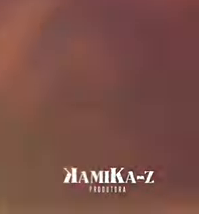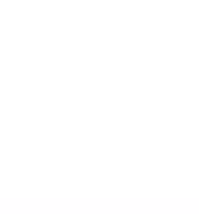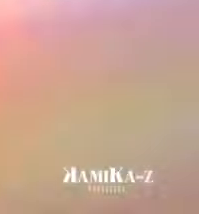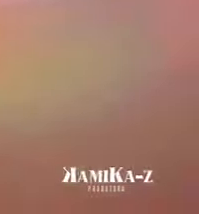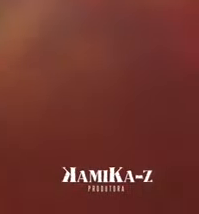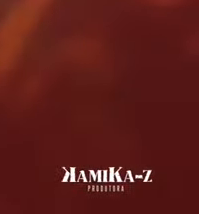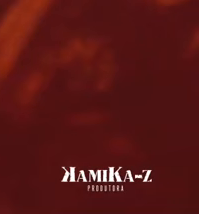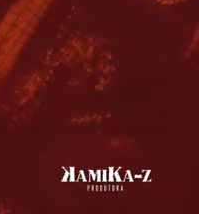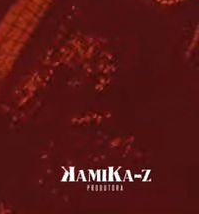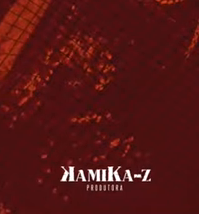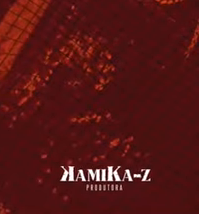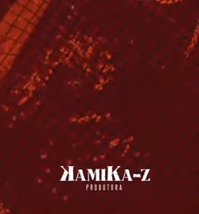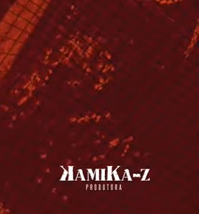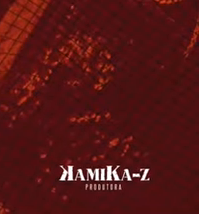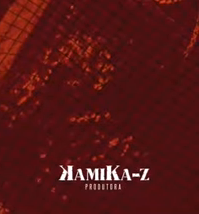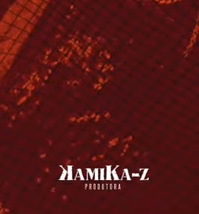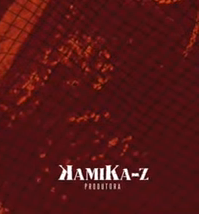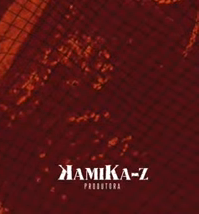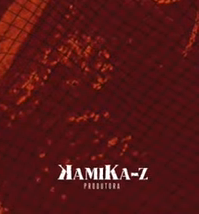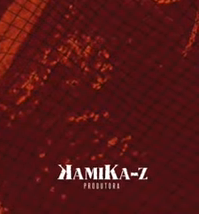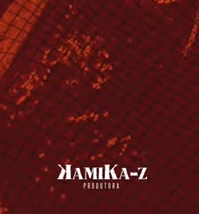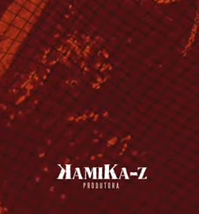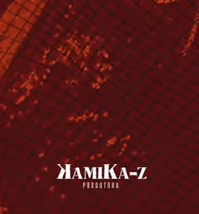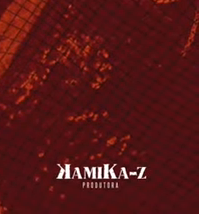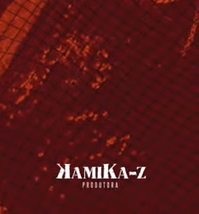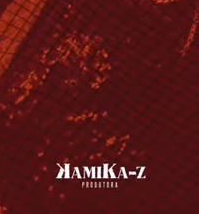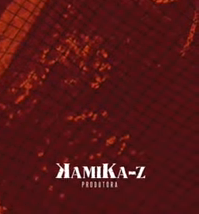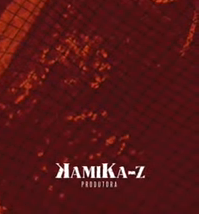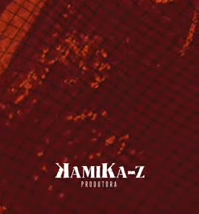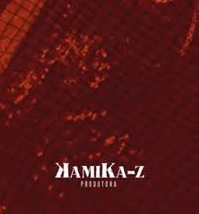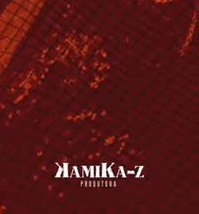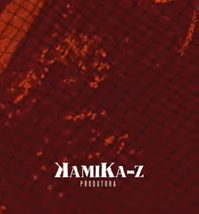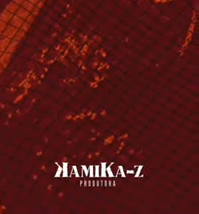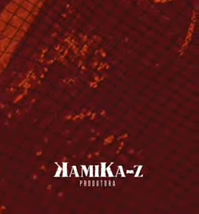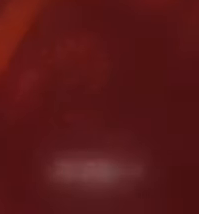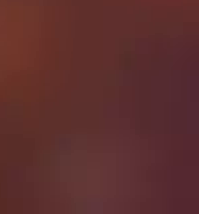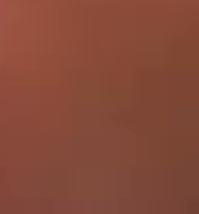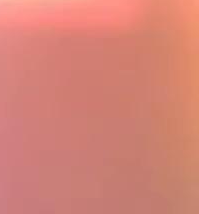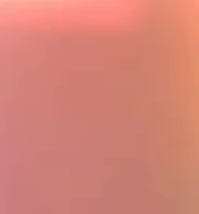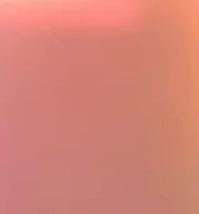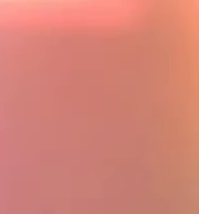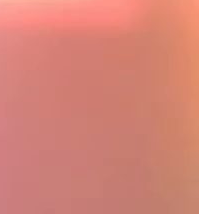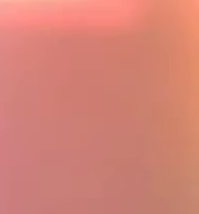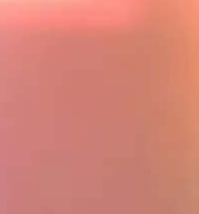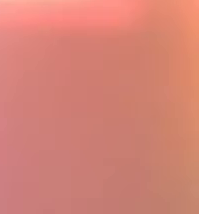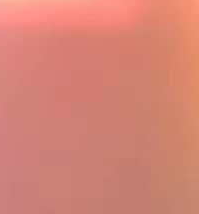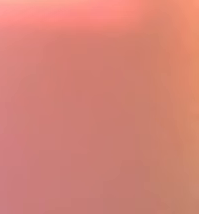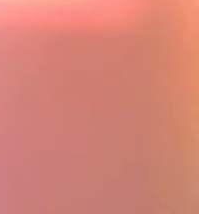madeira na segunda casa. Lazer sem piscina.